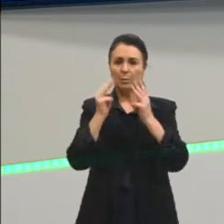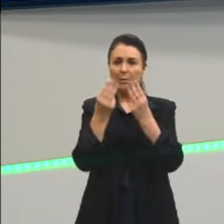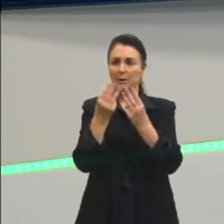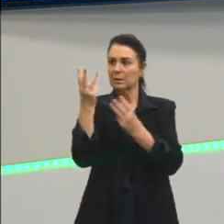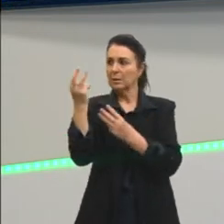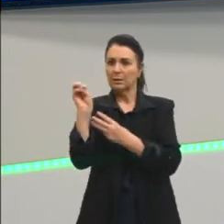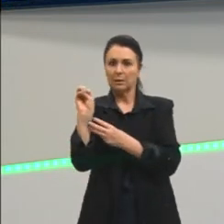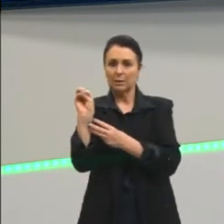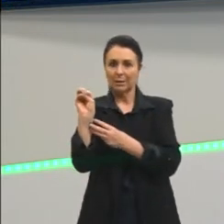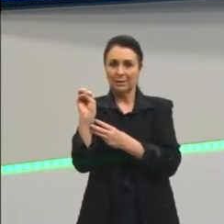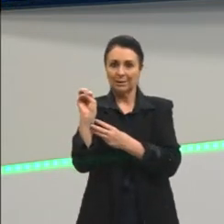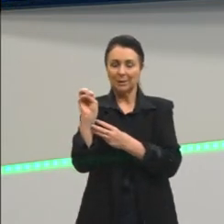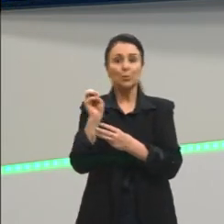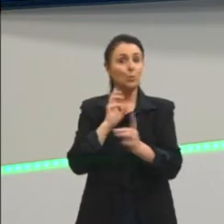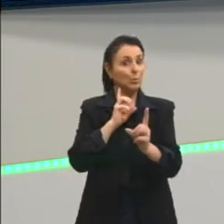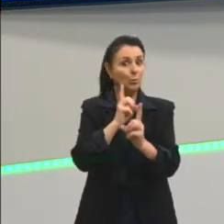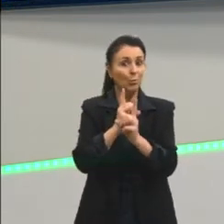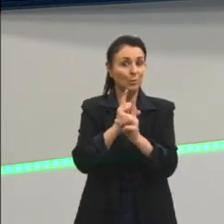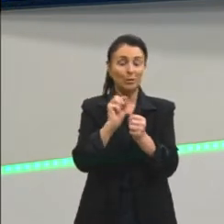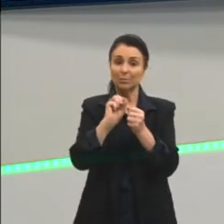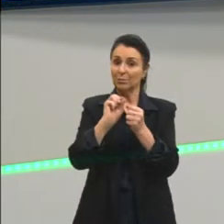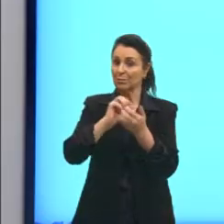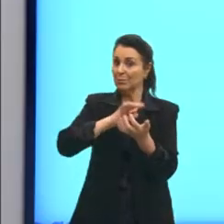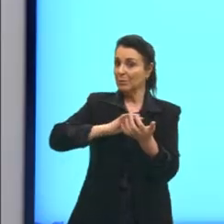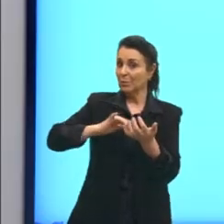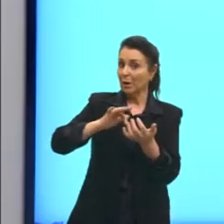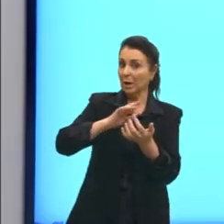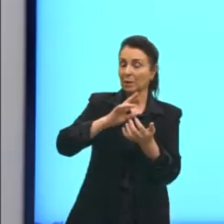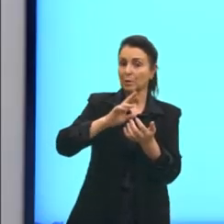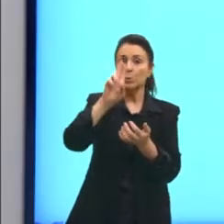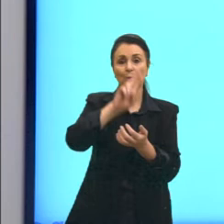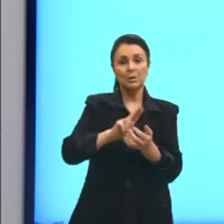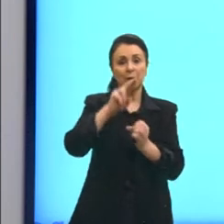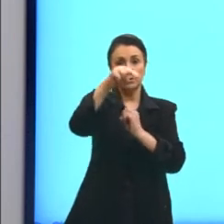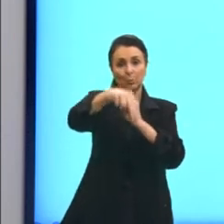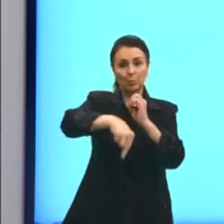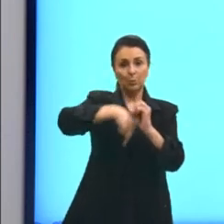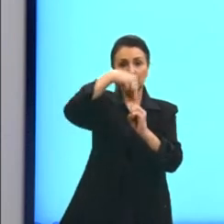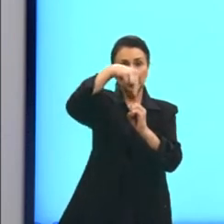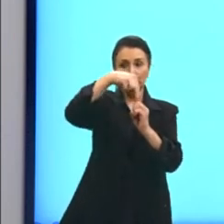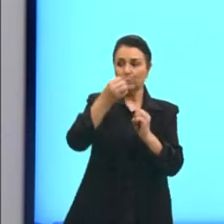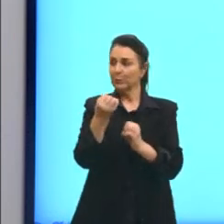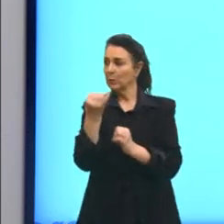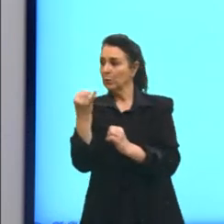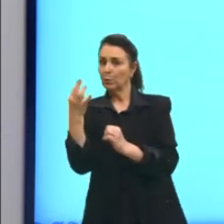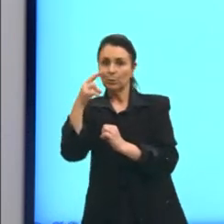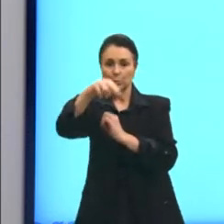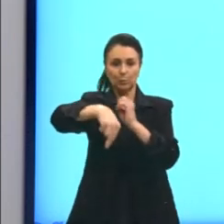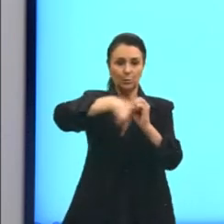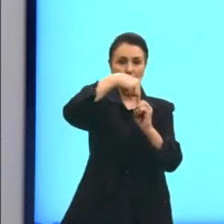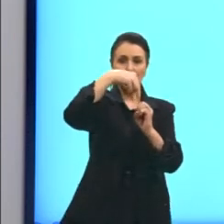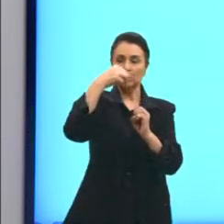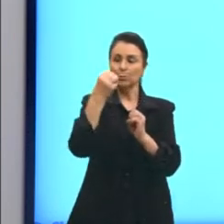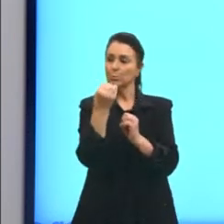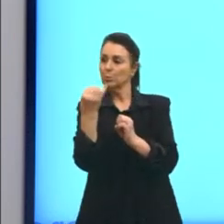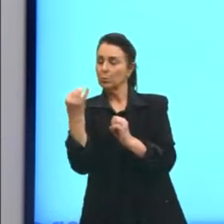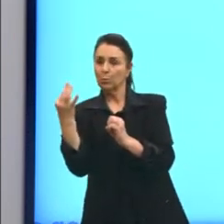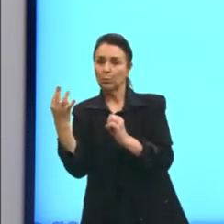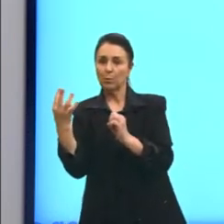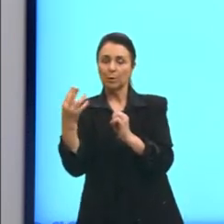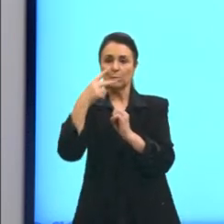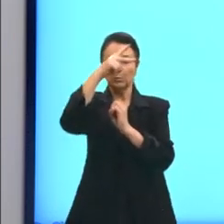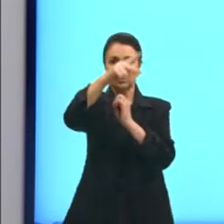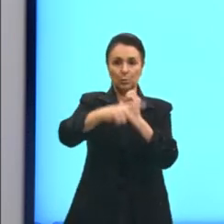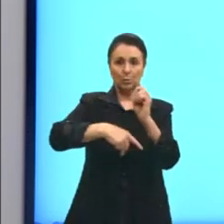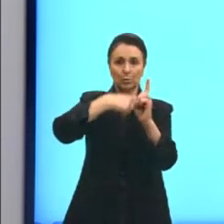Março 30 enfim e aí tu faz o cálculo do número de nêutrons vai perguntar quantos nem outras contas prótons e a partir desses